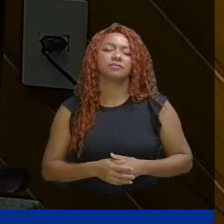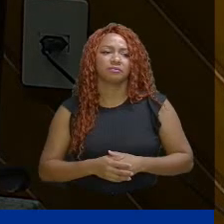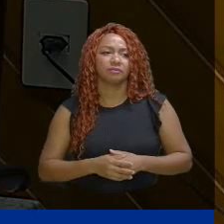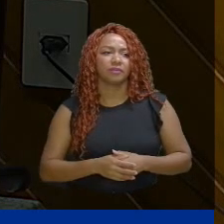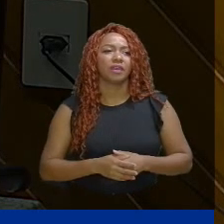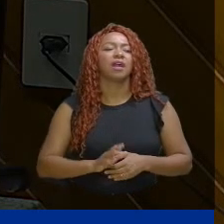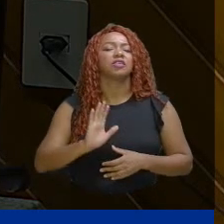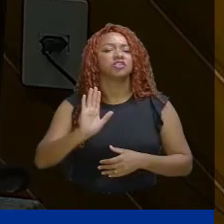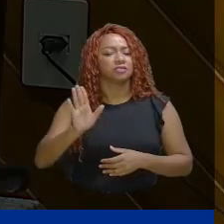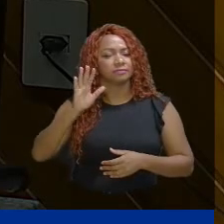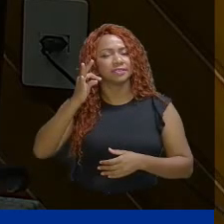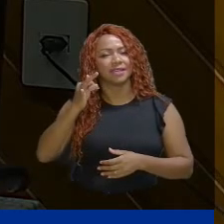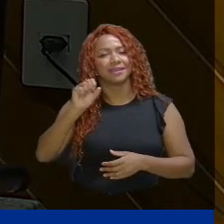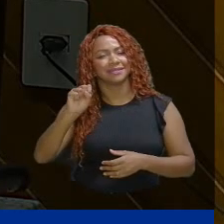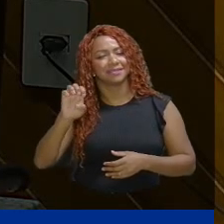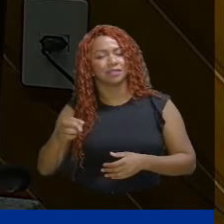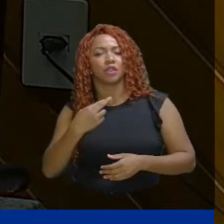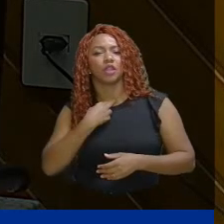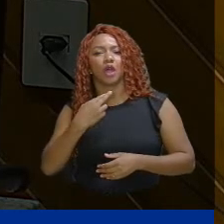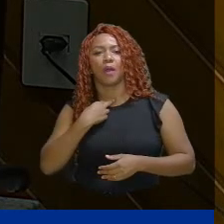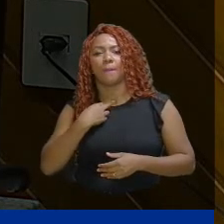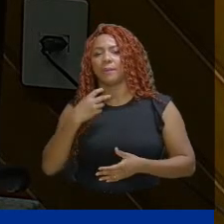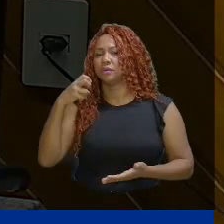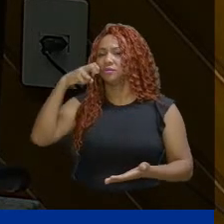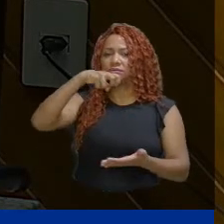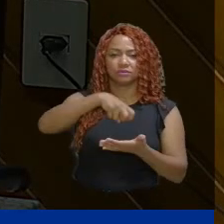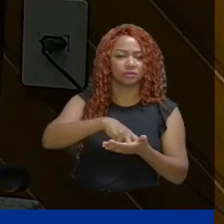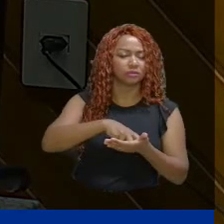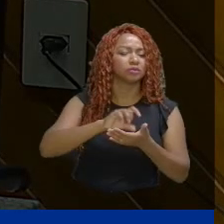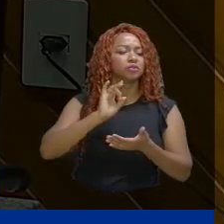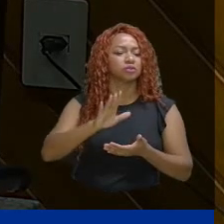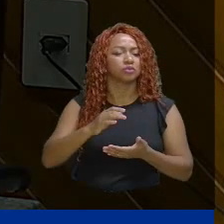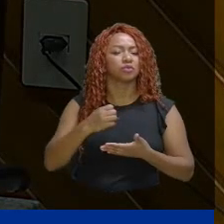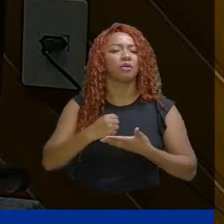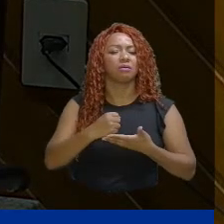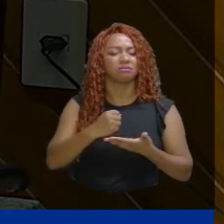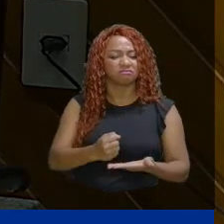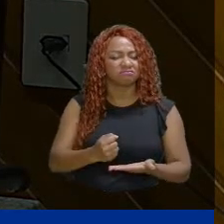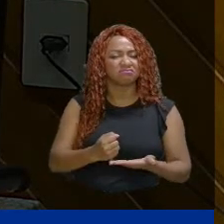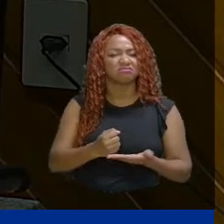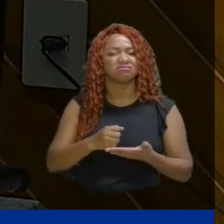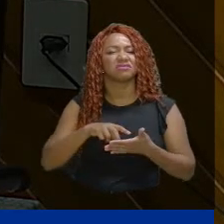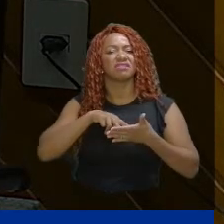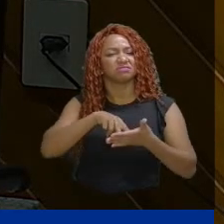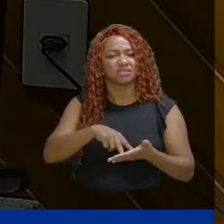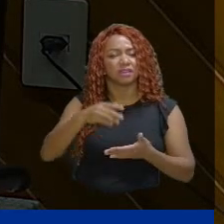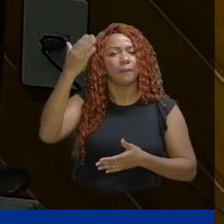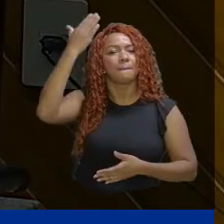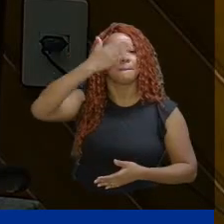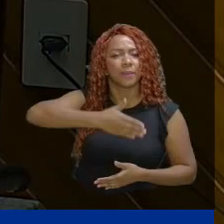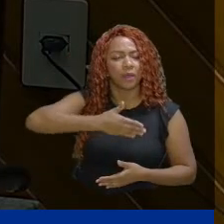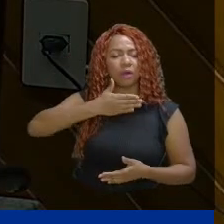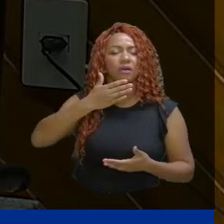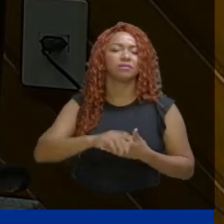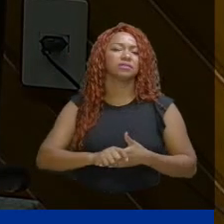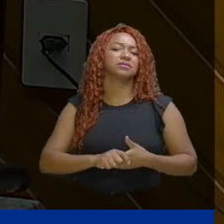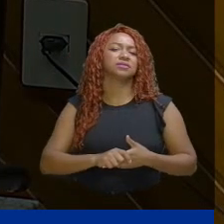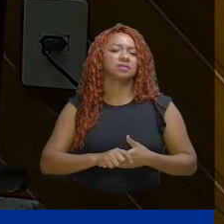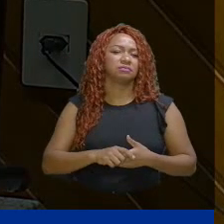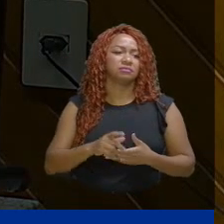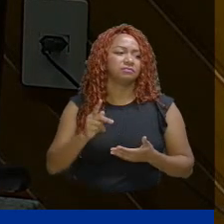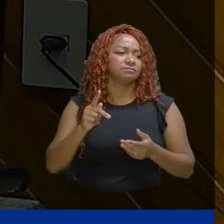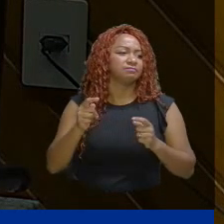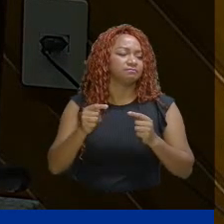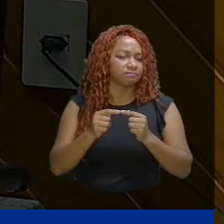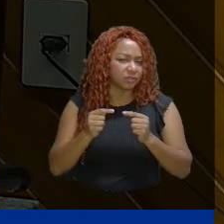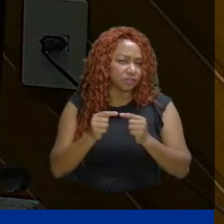já decidiu que não se pode condenar exclusivamente com base em provas colhidas em fase inquisitorial, sem a sua